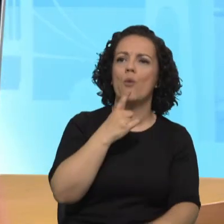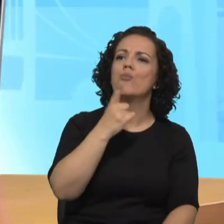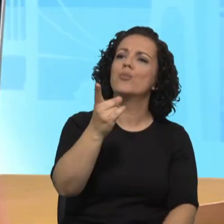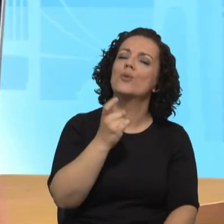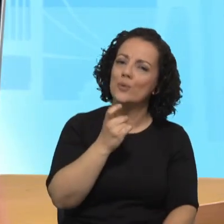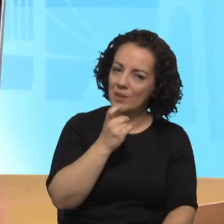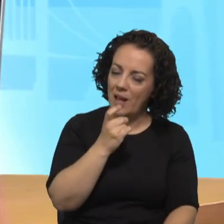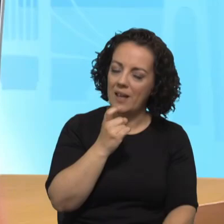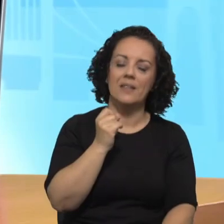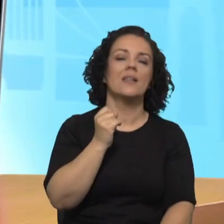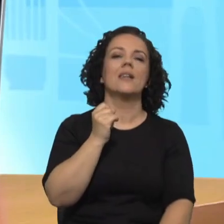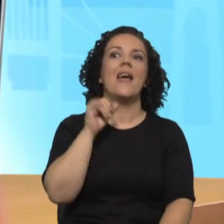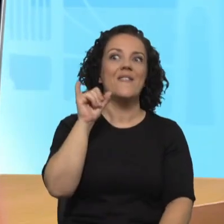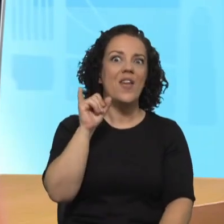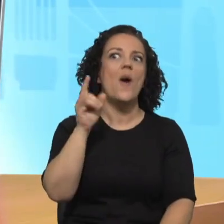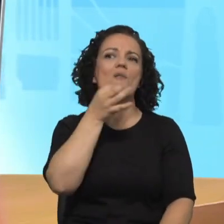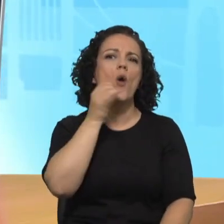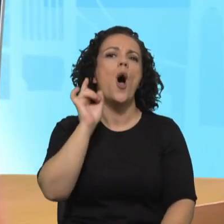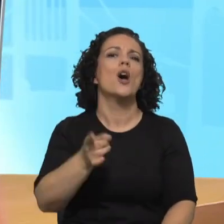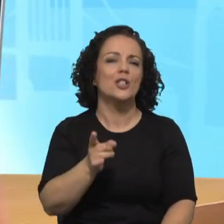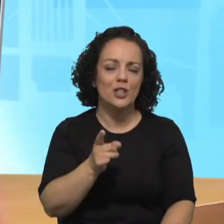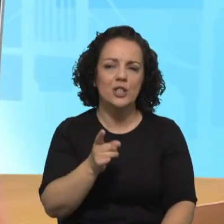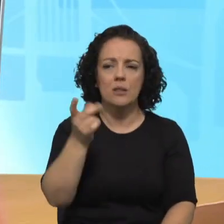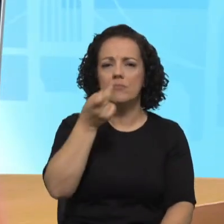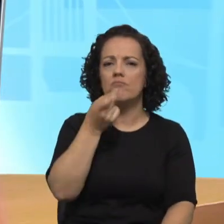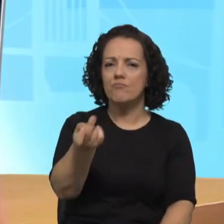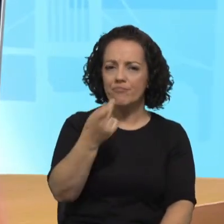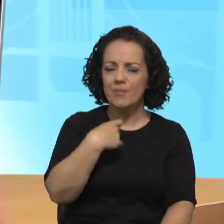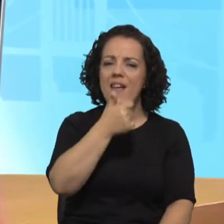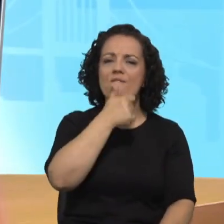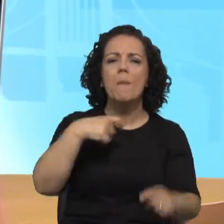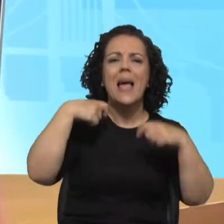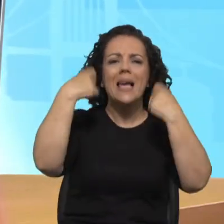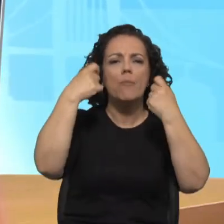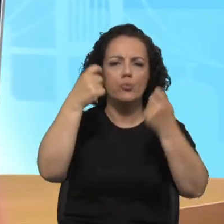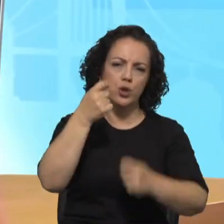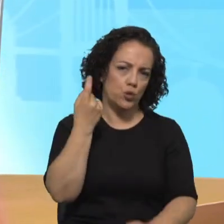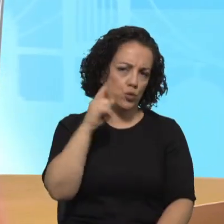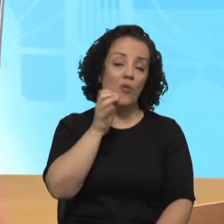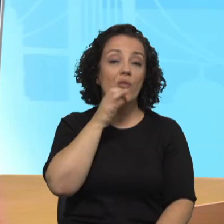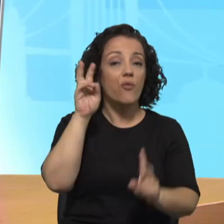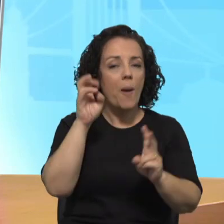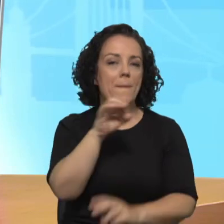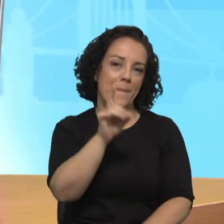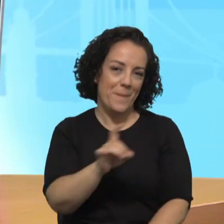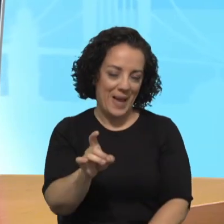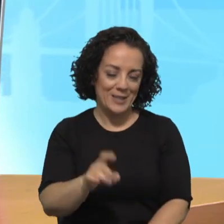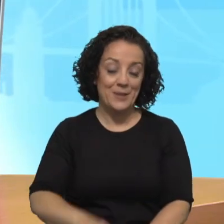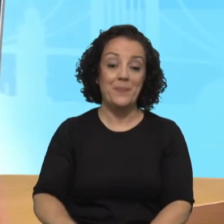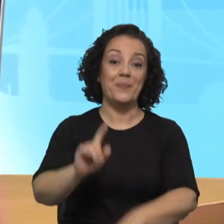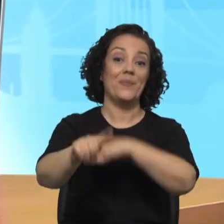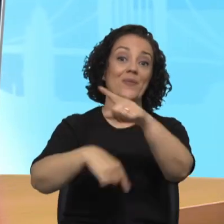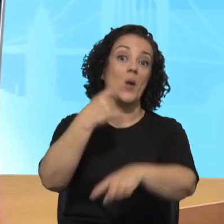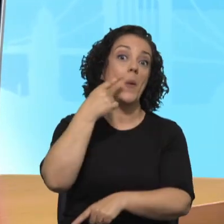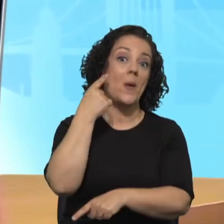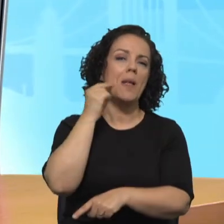capuchinho vermelho, falámos de assuntos relacionados com a paz. E na quarta-feira seguinte, portanto, durante a audiência geral, em